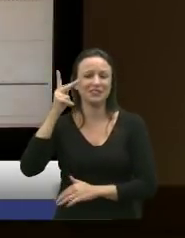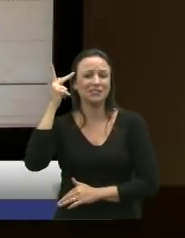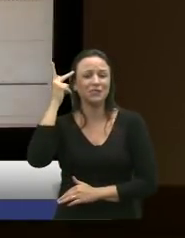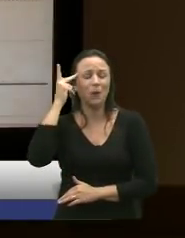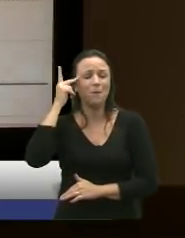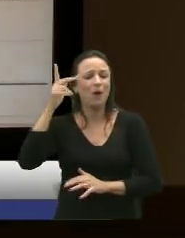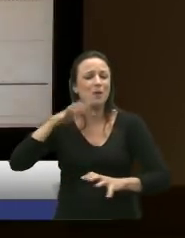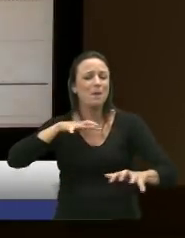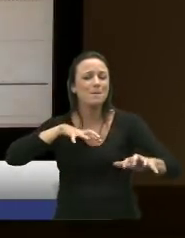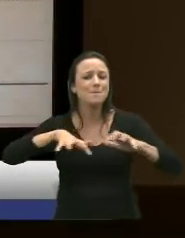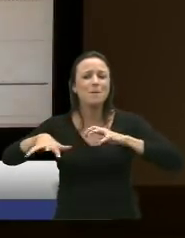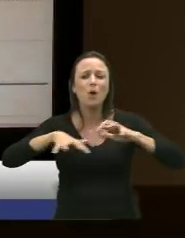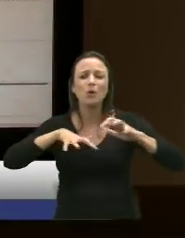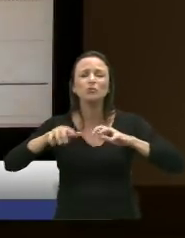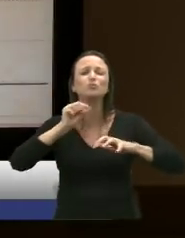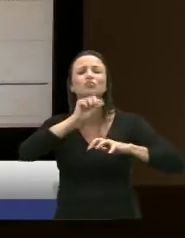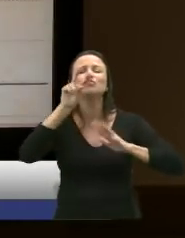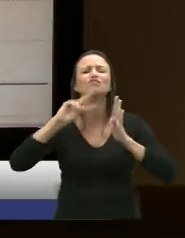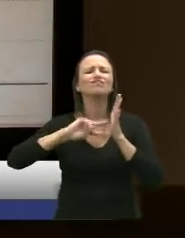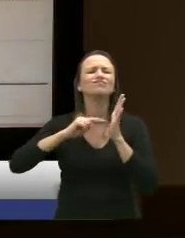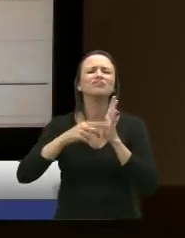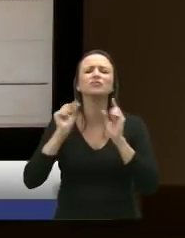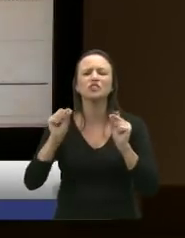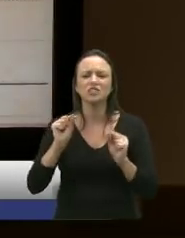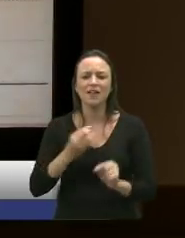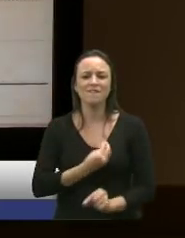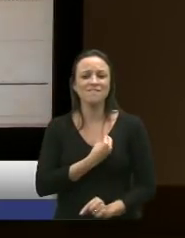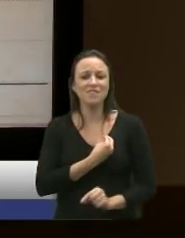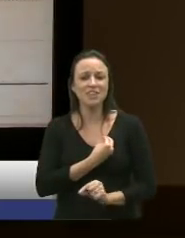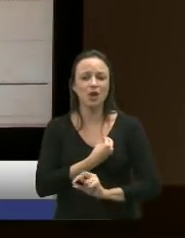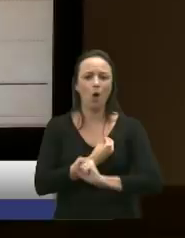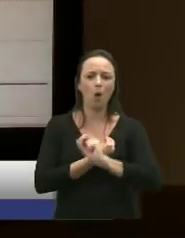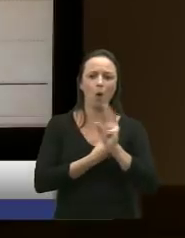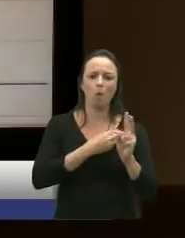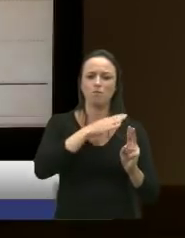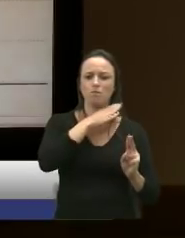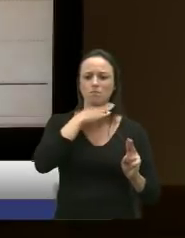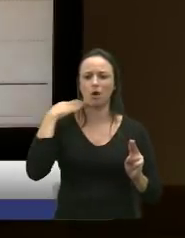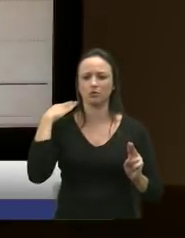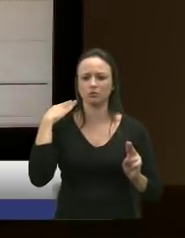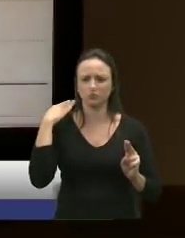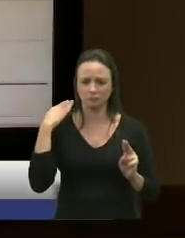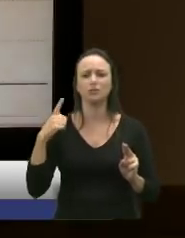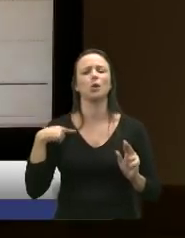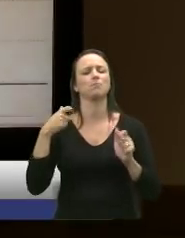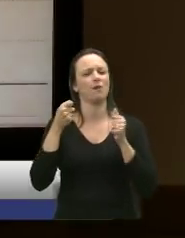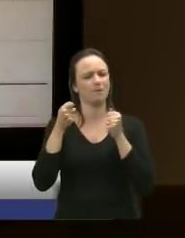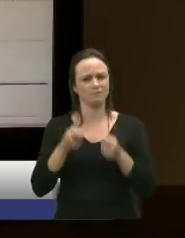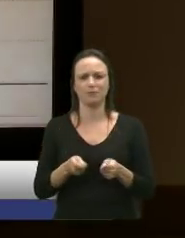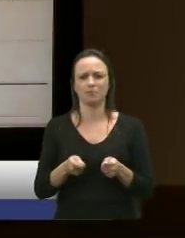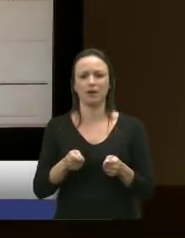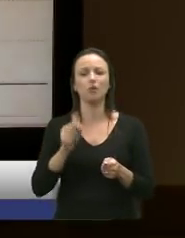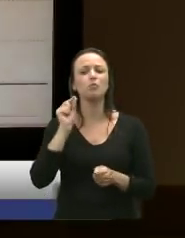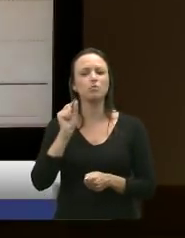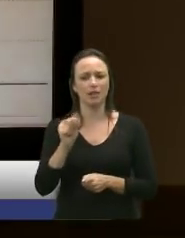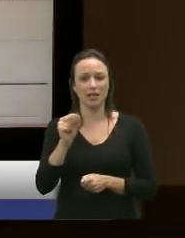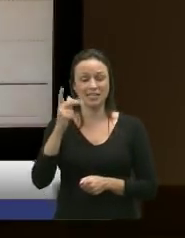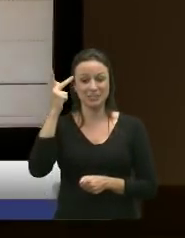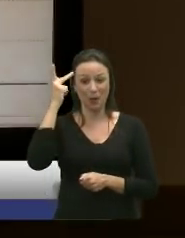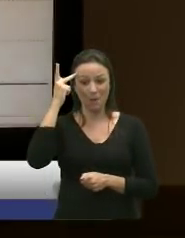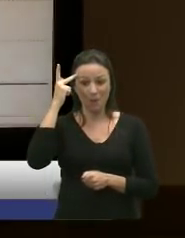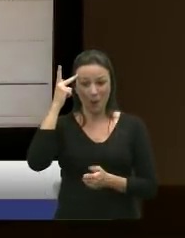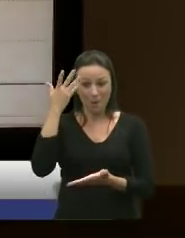está reduzido simplesmente a uma questão de vida ou morte. E podemos afirmar que, se São Paulo for